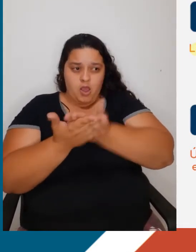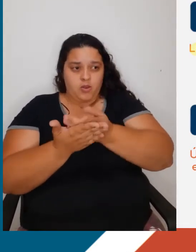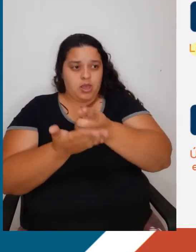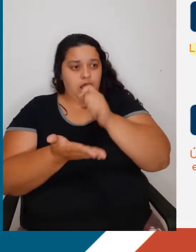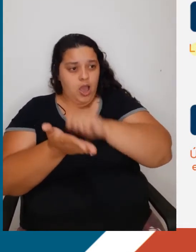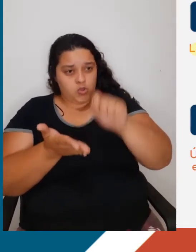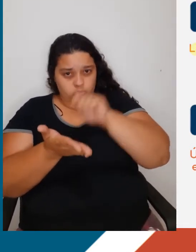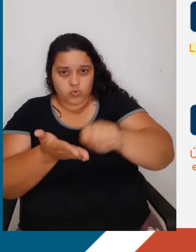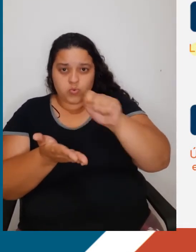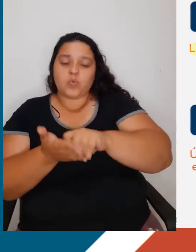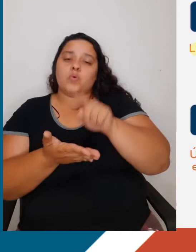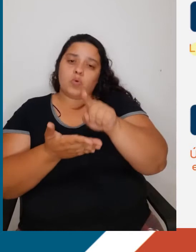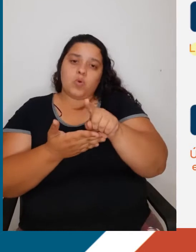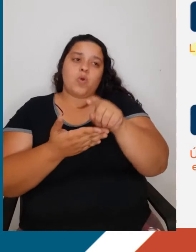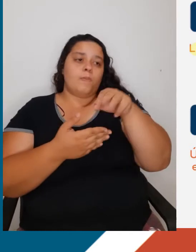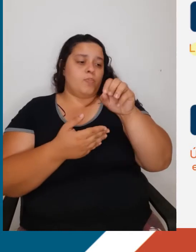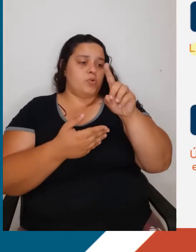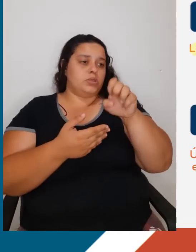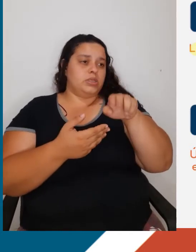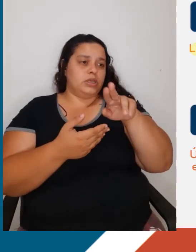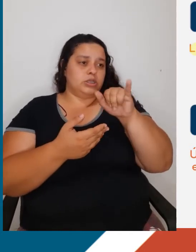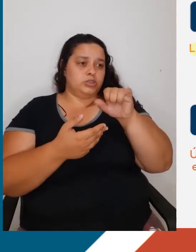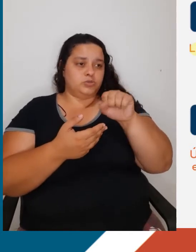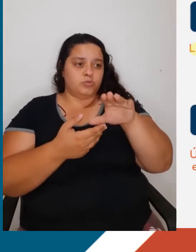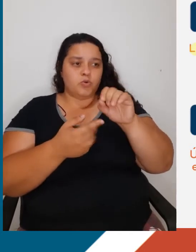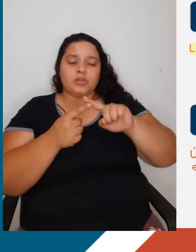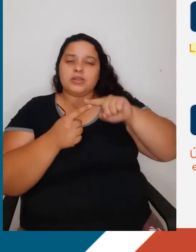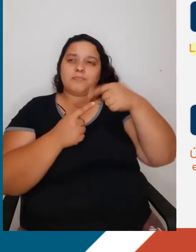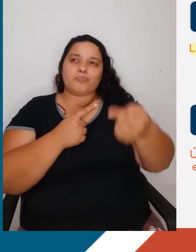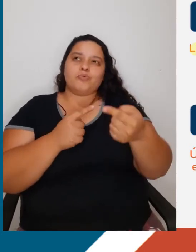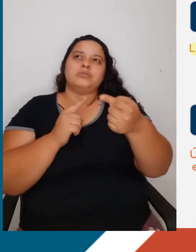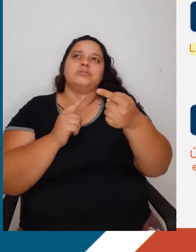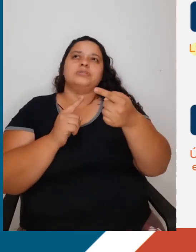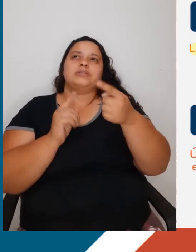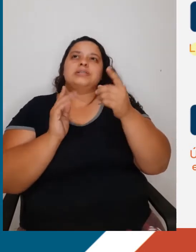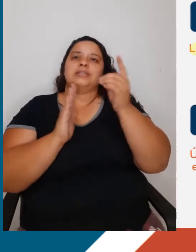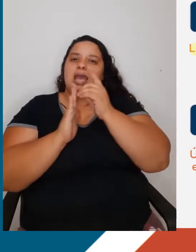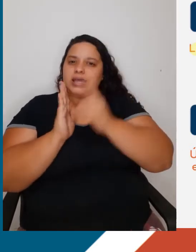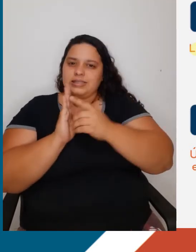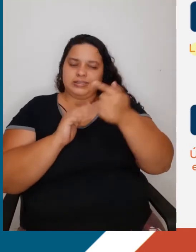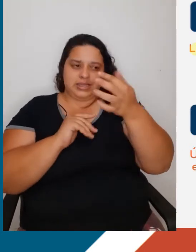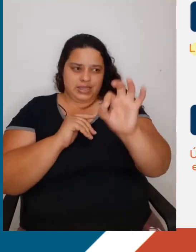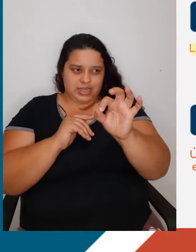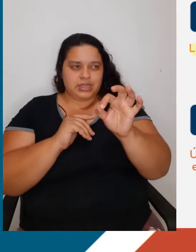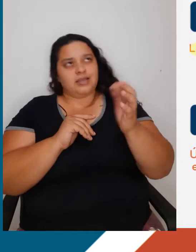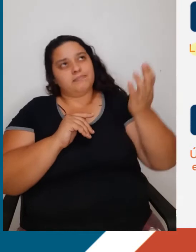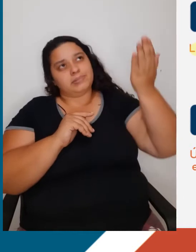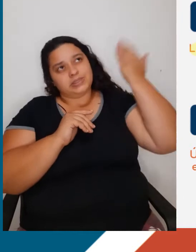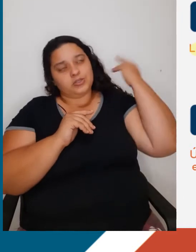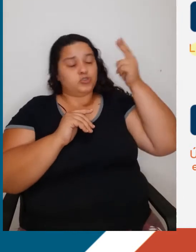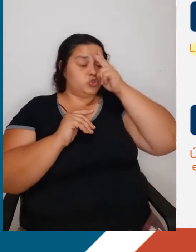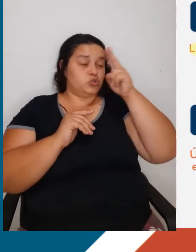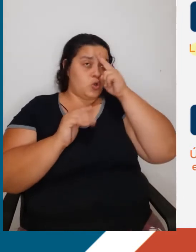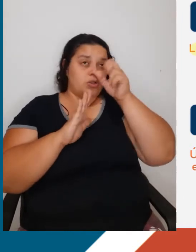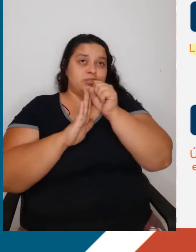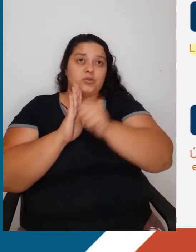os autores que vão dar continuidade ao projeto modernista, iniciado na década de 70, trazendo um olhar atualizado do passado histórico brasileiro